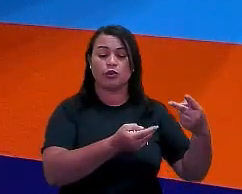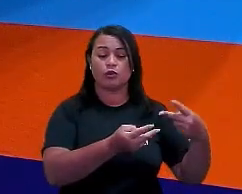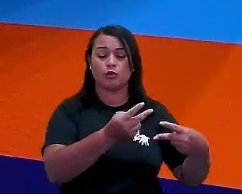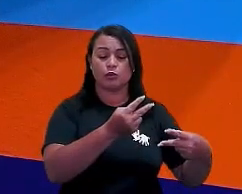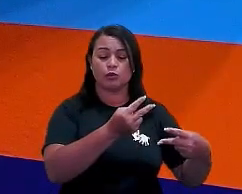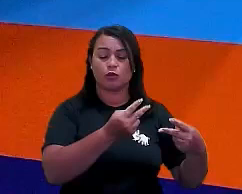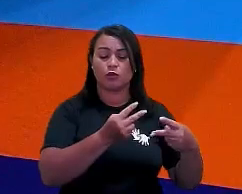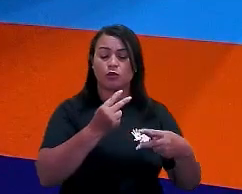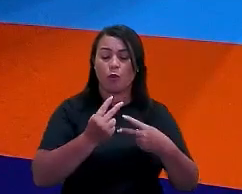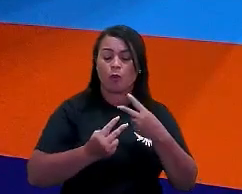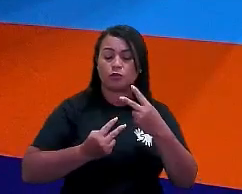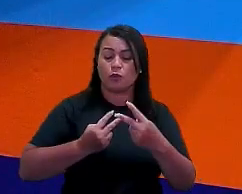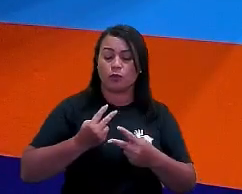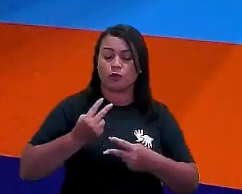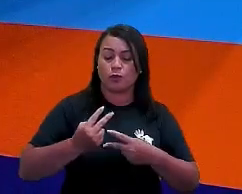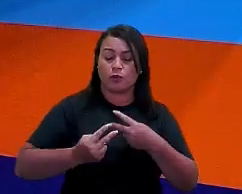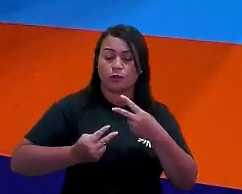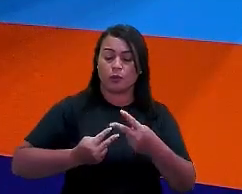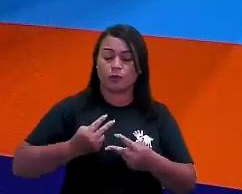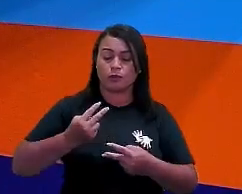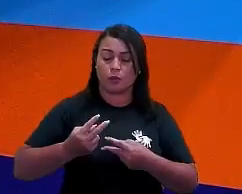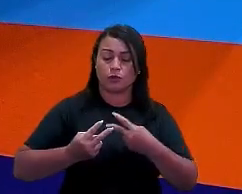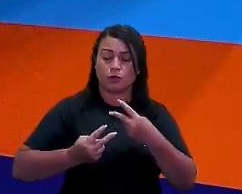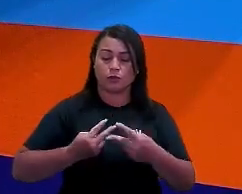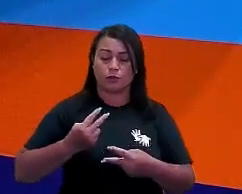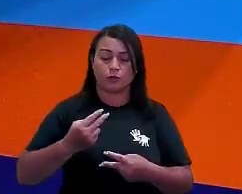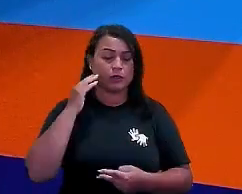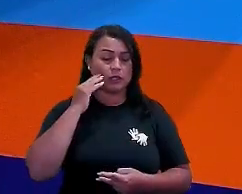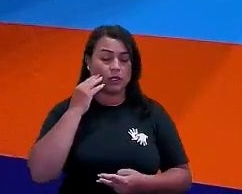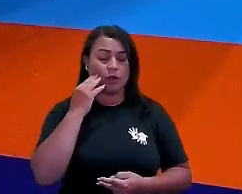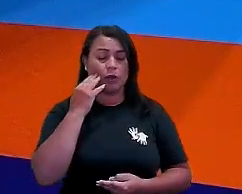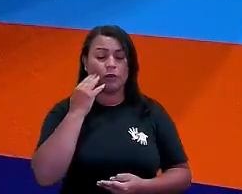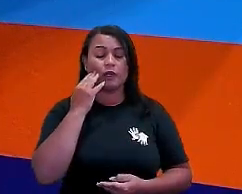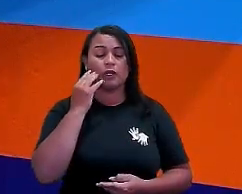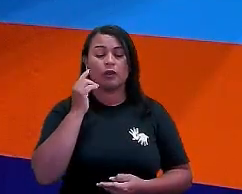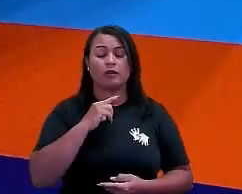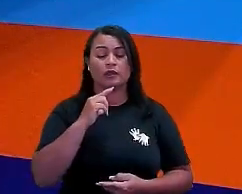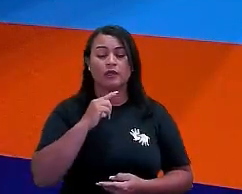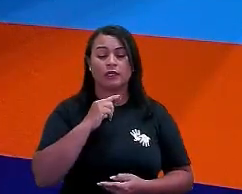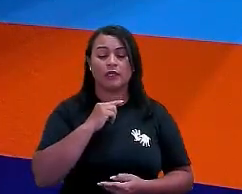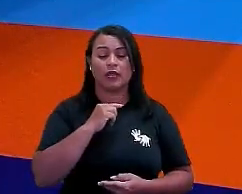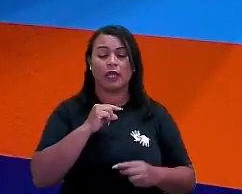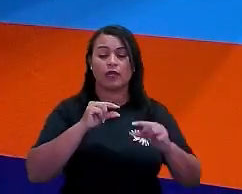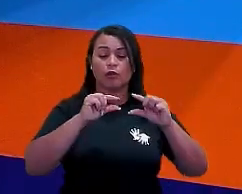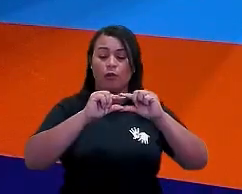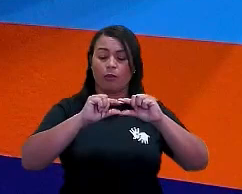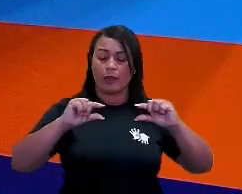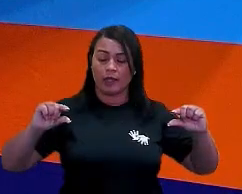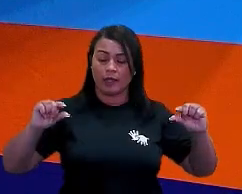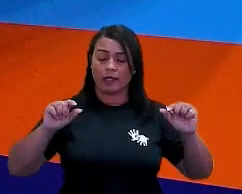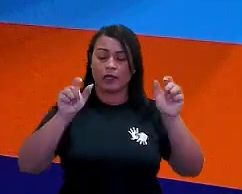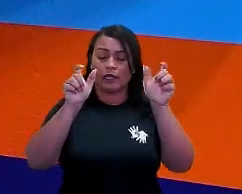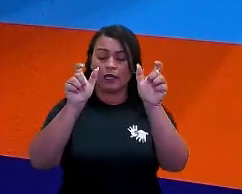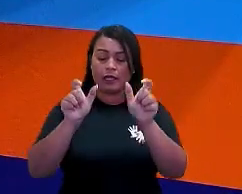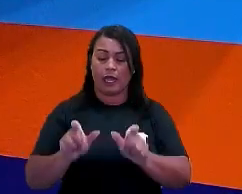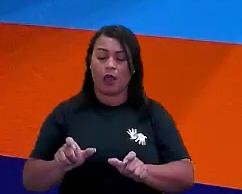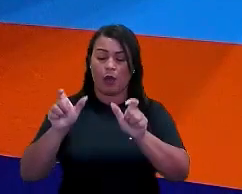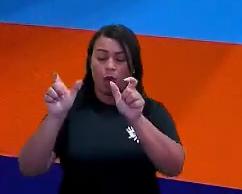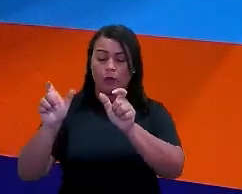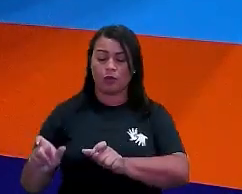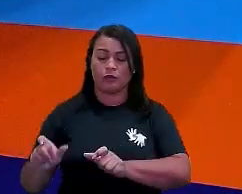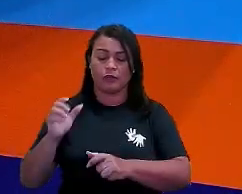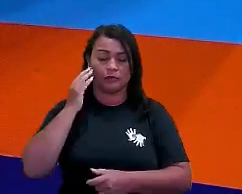ele já tirou 10. Então, através da linha e da coluna, a gente vai analisando os gráficos, tá